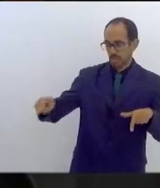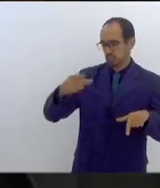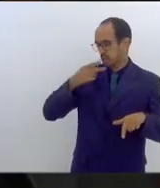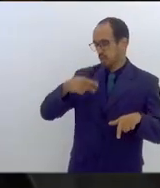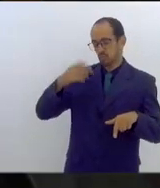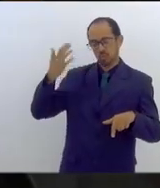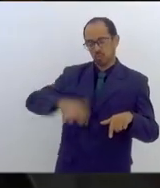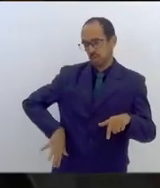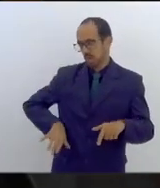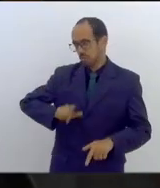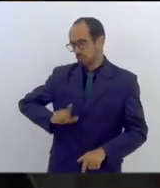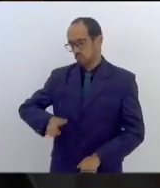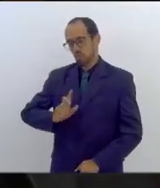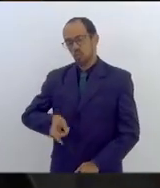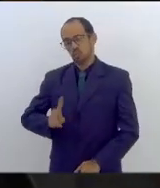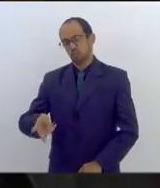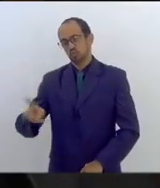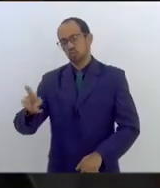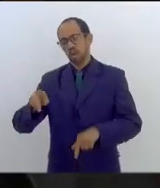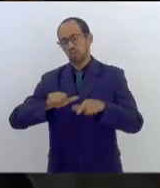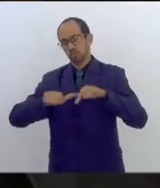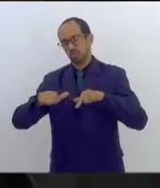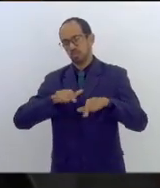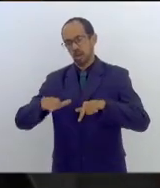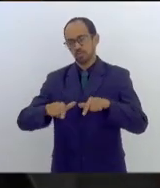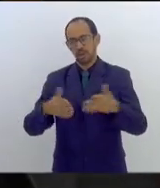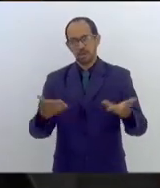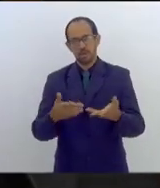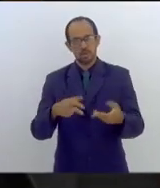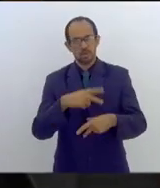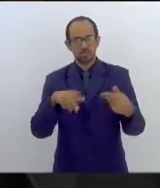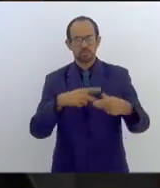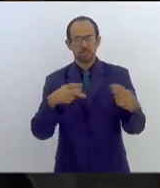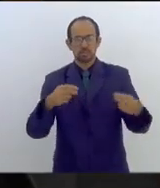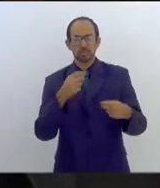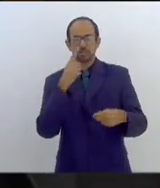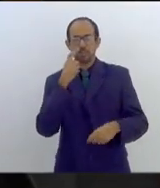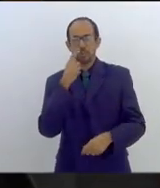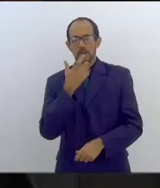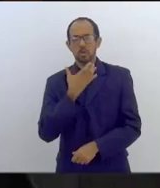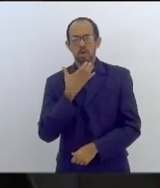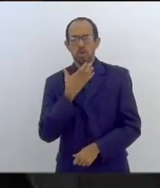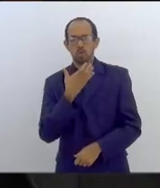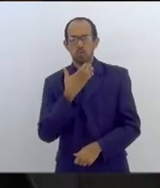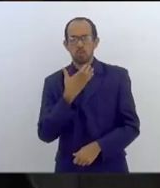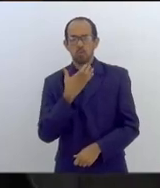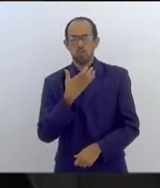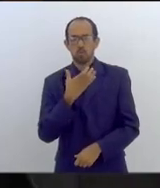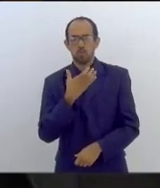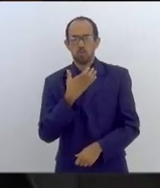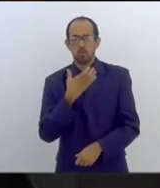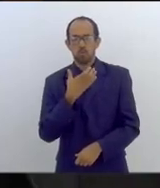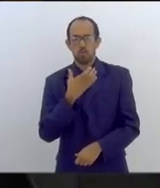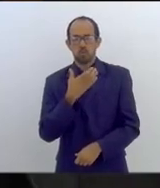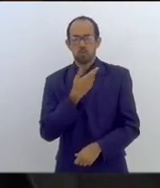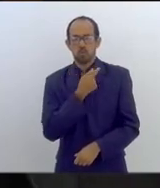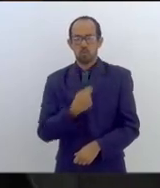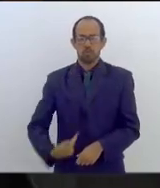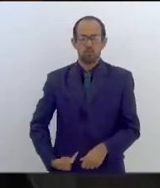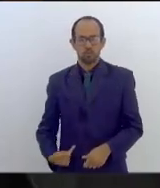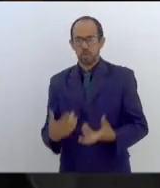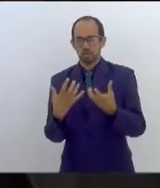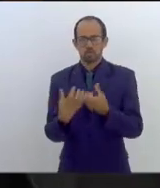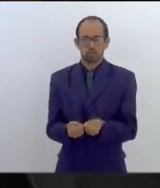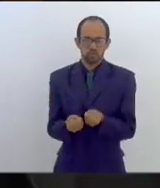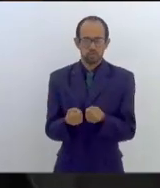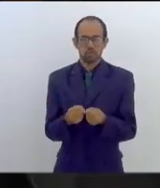continuidade. Agora vem esse presentão de Papai Noel, o governo assumindo uma dívida de mais de